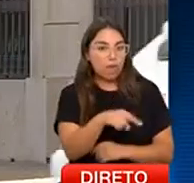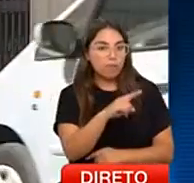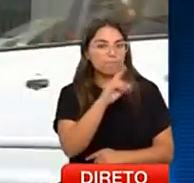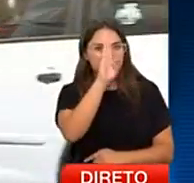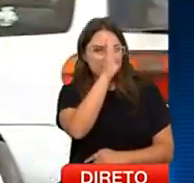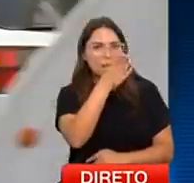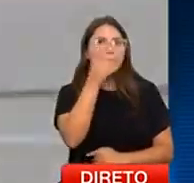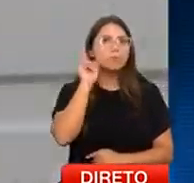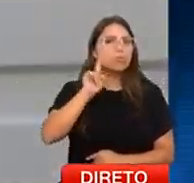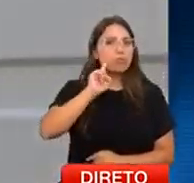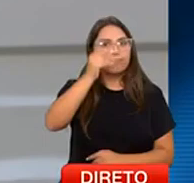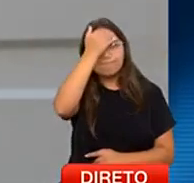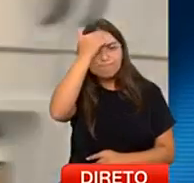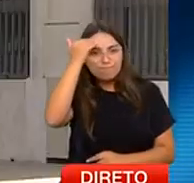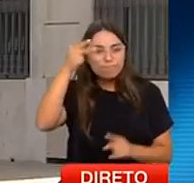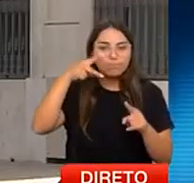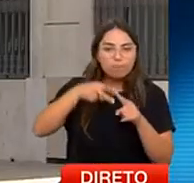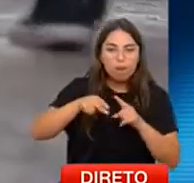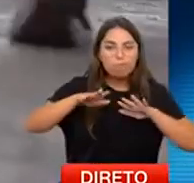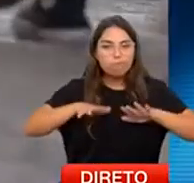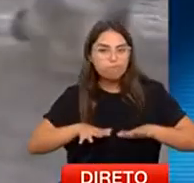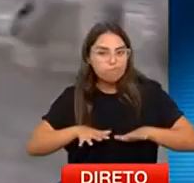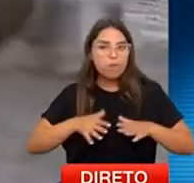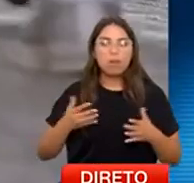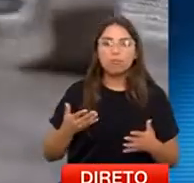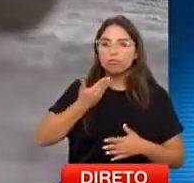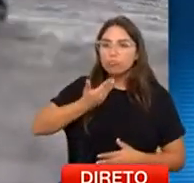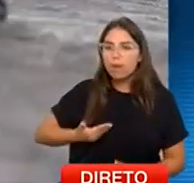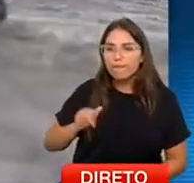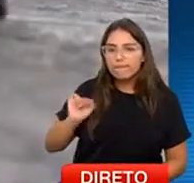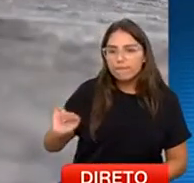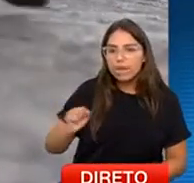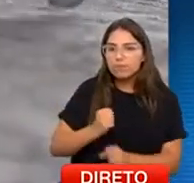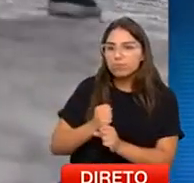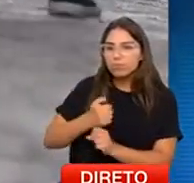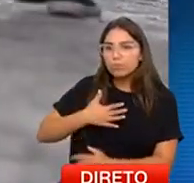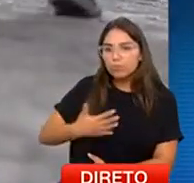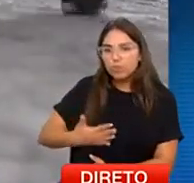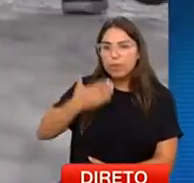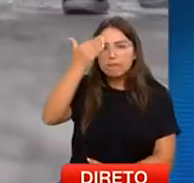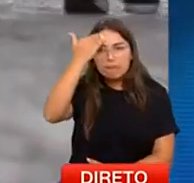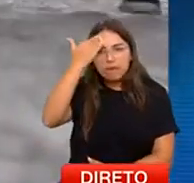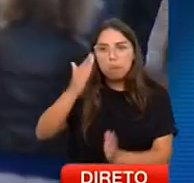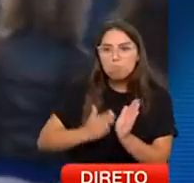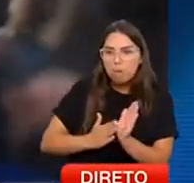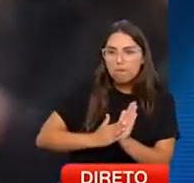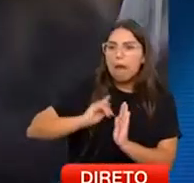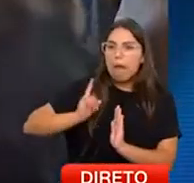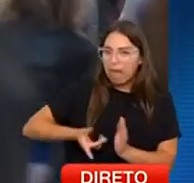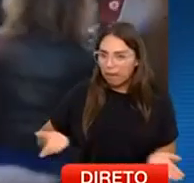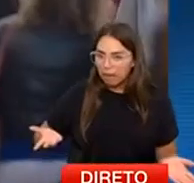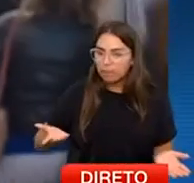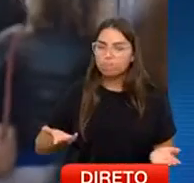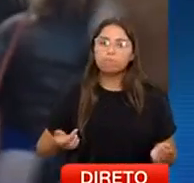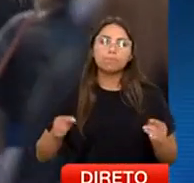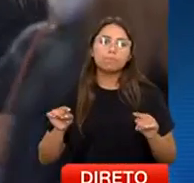importância da Saúde Mental das pausas de parar não seu na sua experiência profissional tem efetivamente a comprovação que isto é assim que o mercado de trabalho está